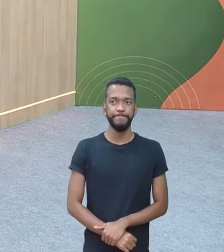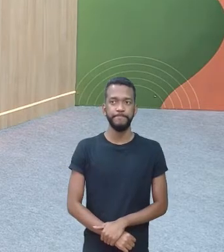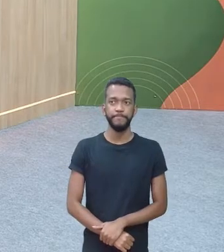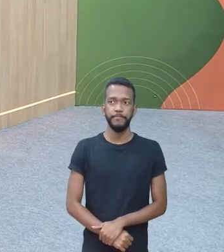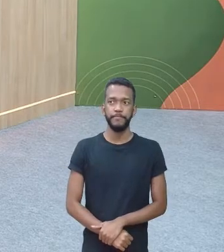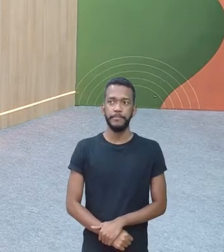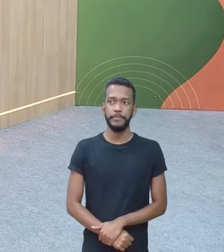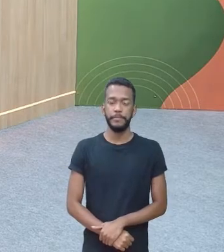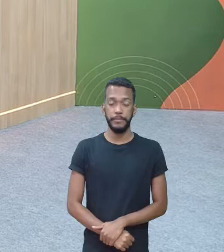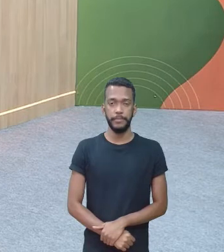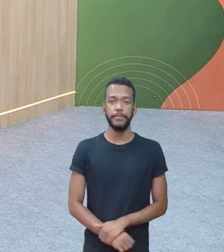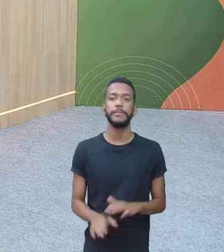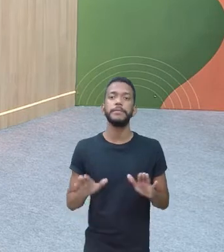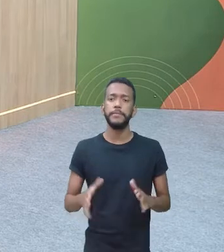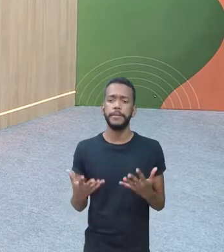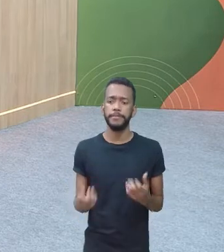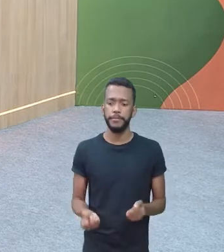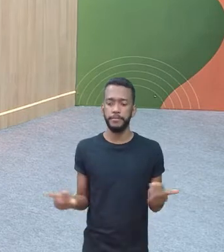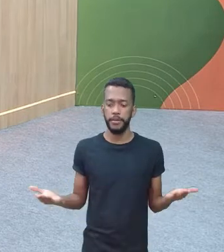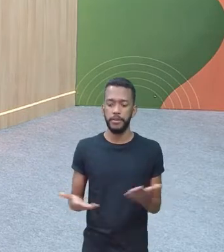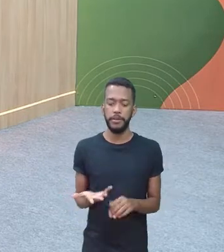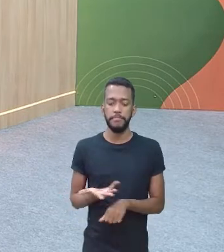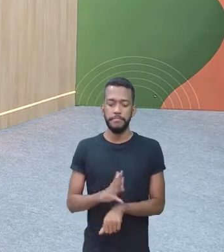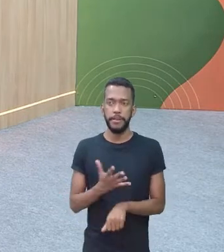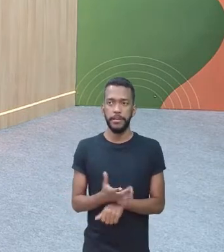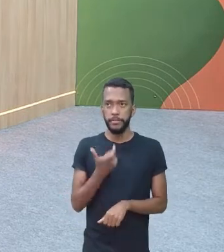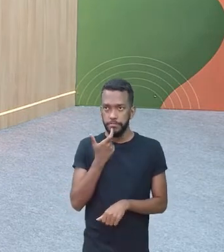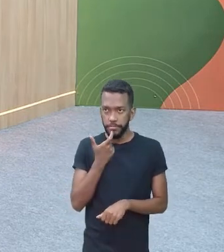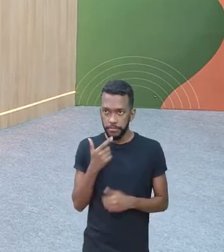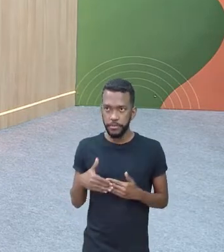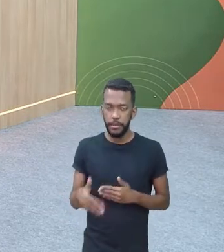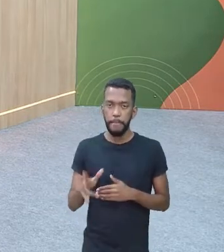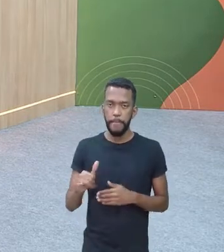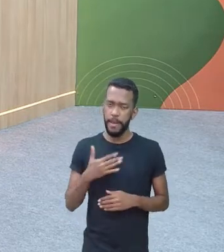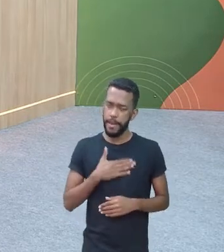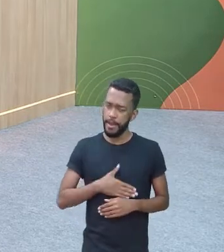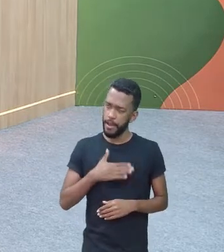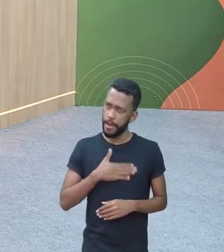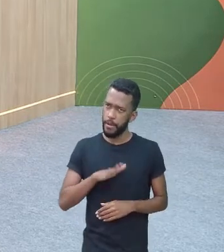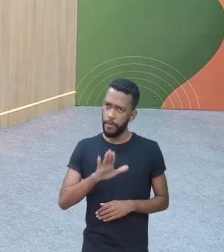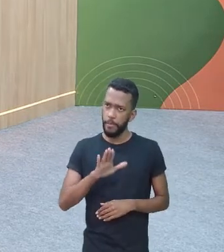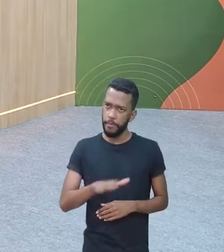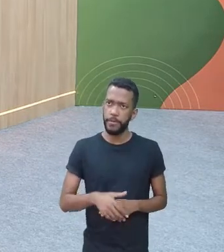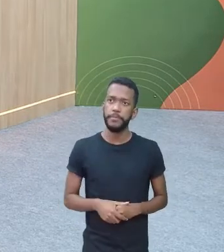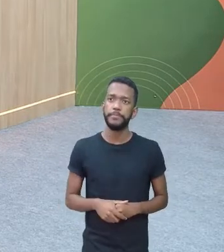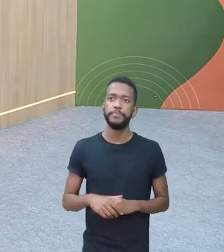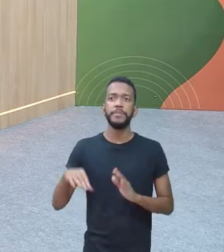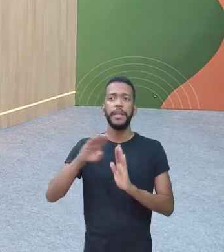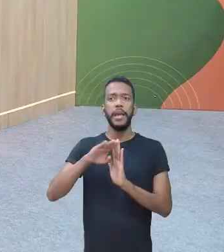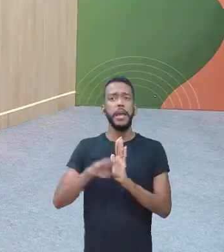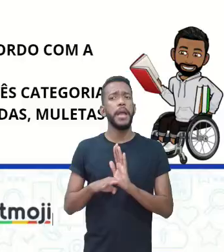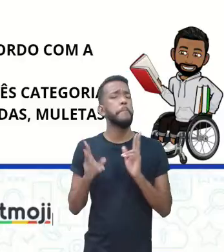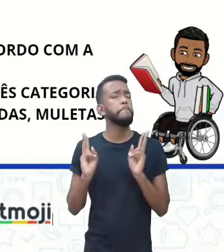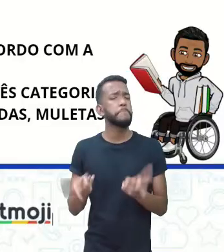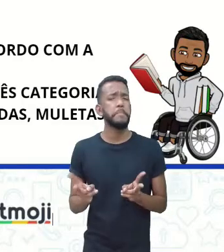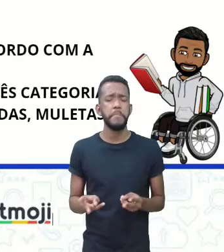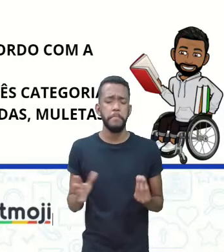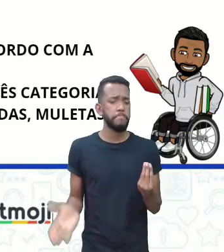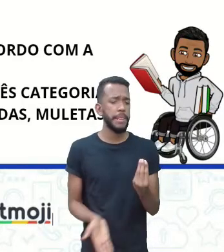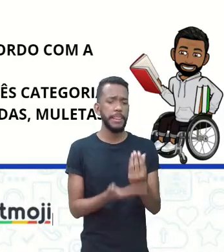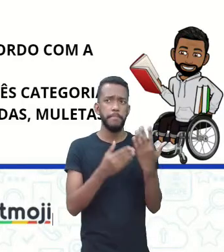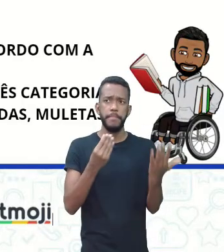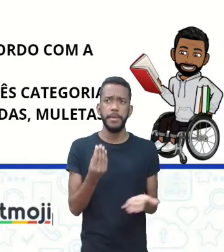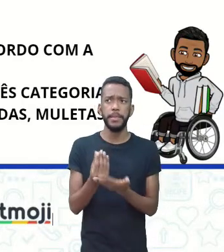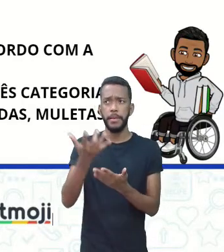Mas aí, a gente já vai chegar na prática daqui a pouco, porém com muita calma nessa hora. As regras são as mesmas do badminton